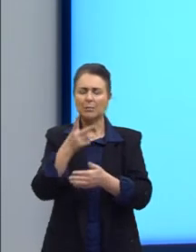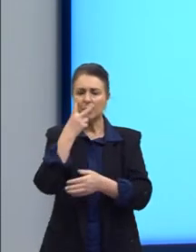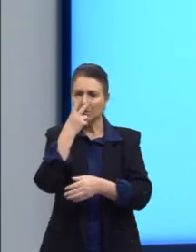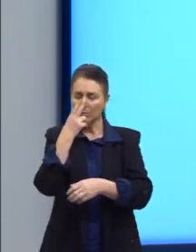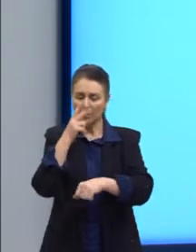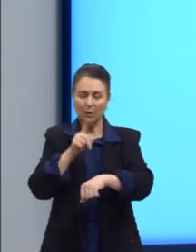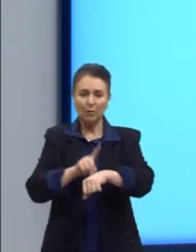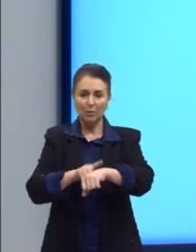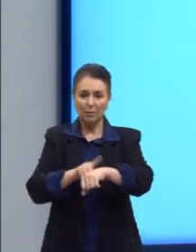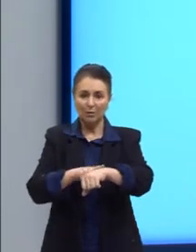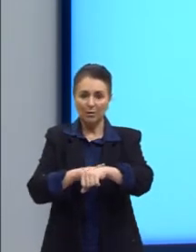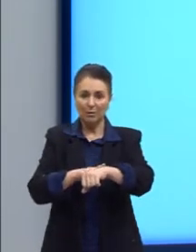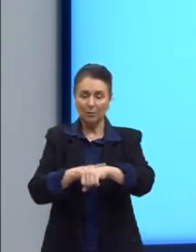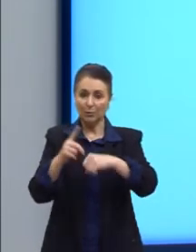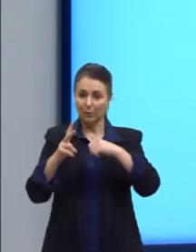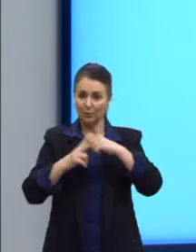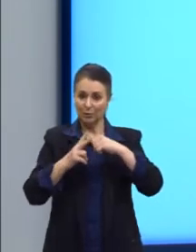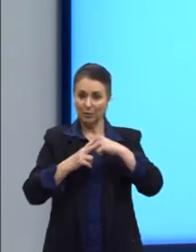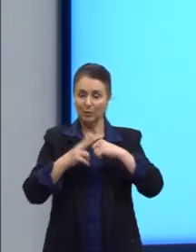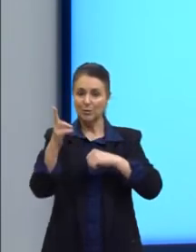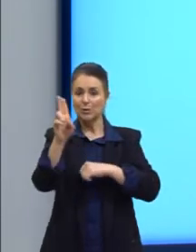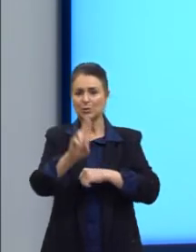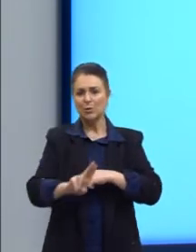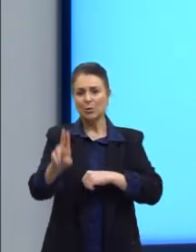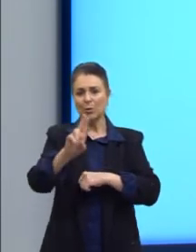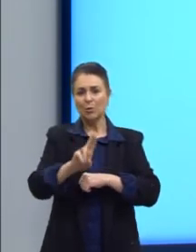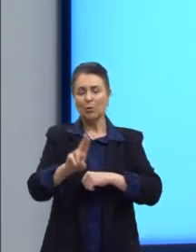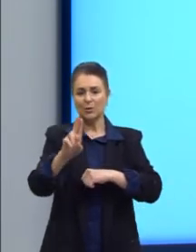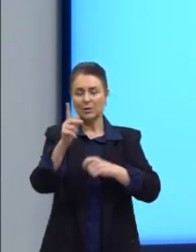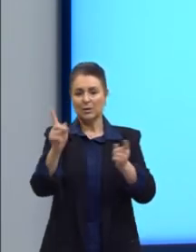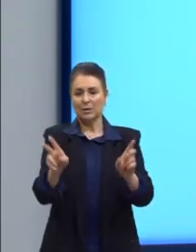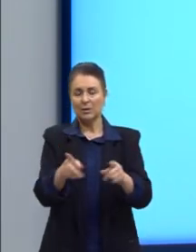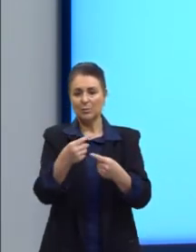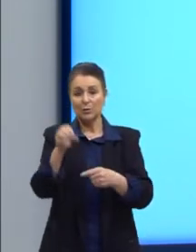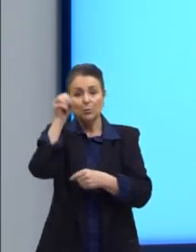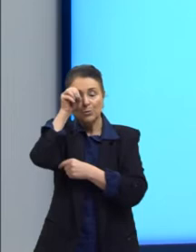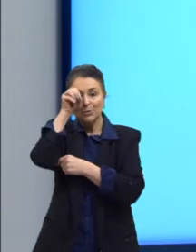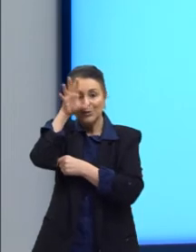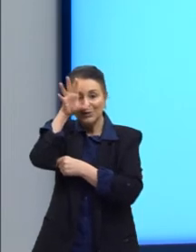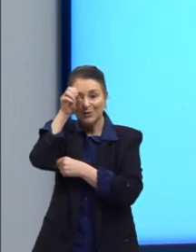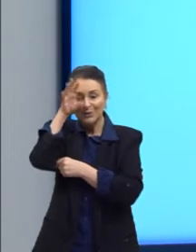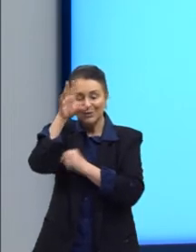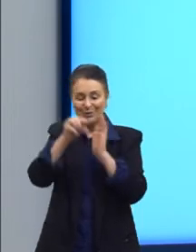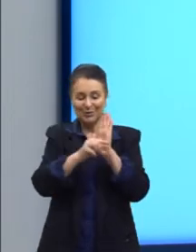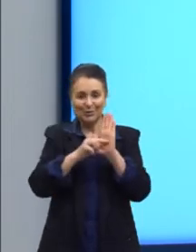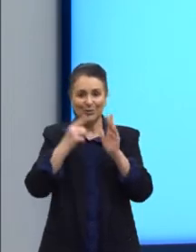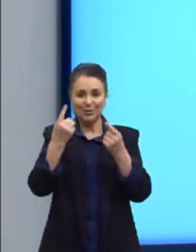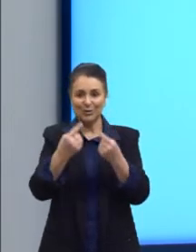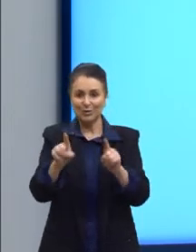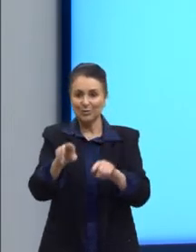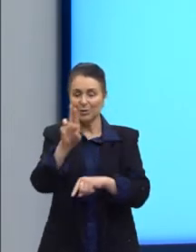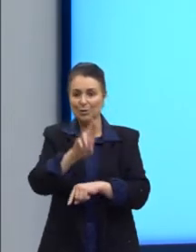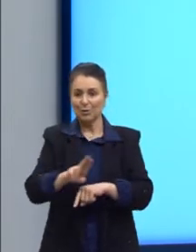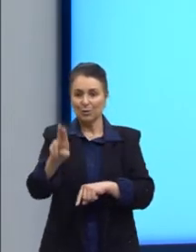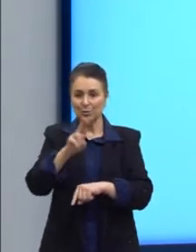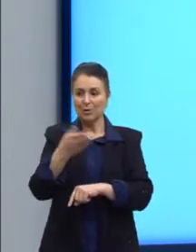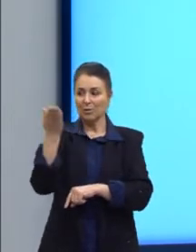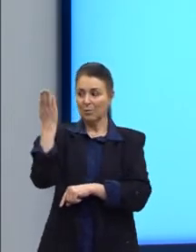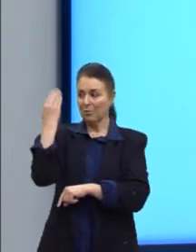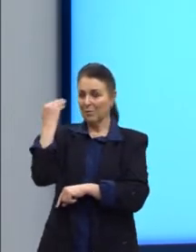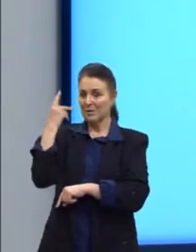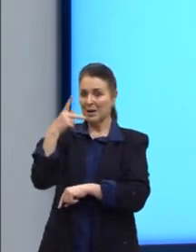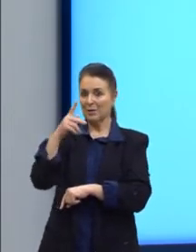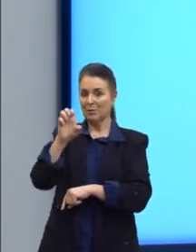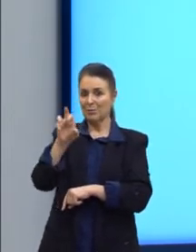quando eles usam ali na música Quando Chico vai usar esse verbo no pretérito perfeito o Pretérito Perfeito